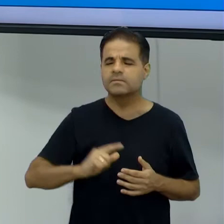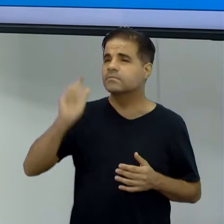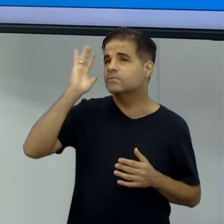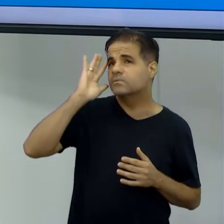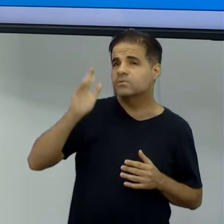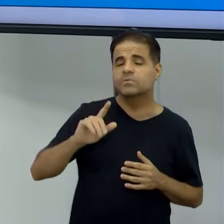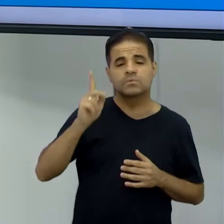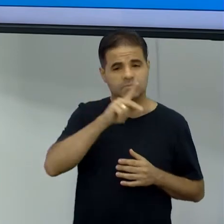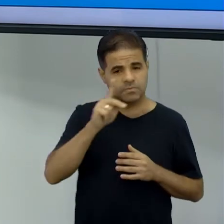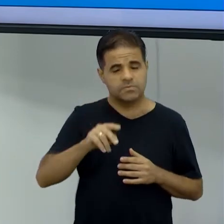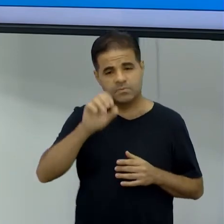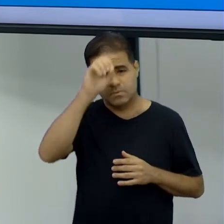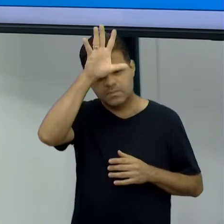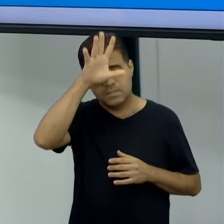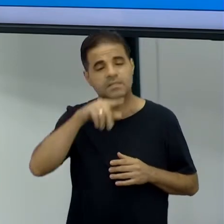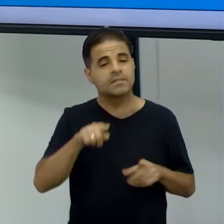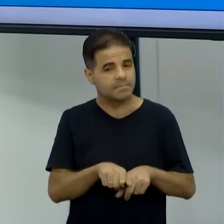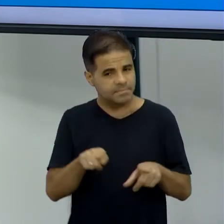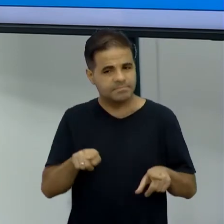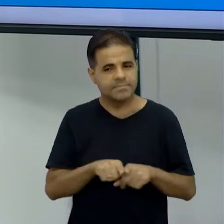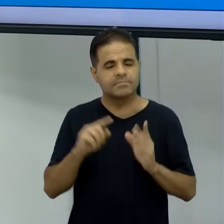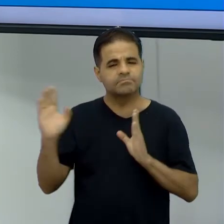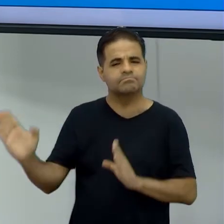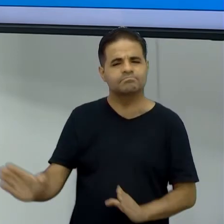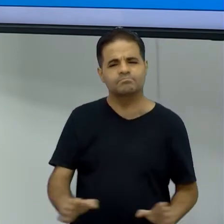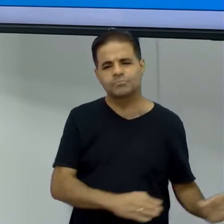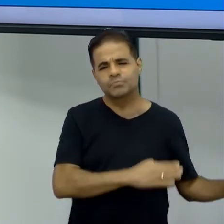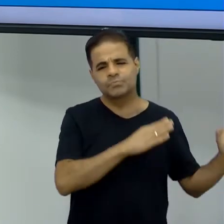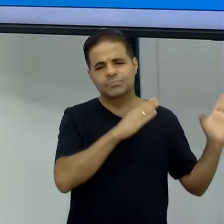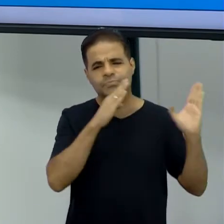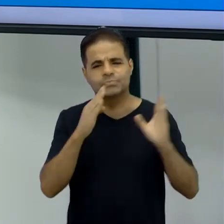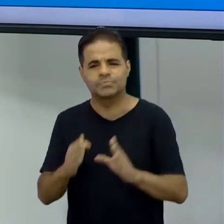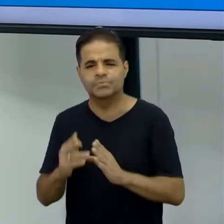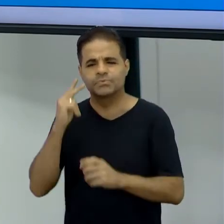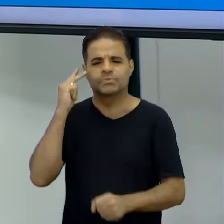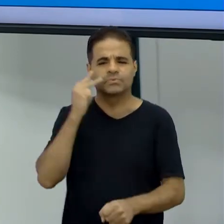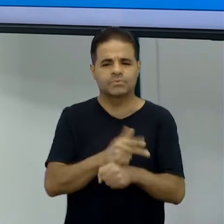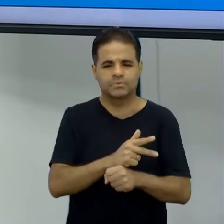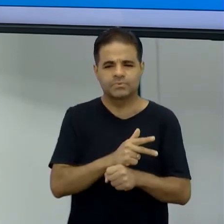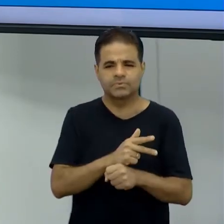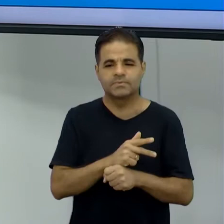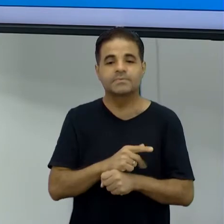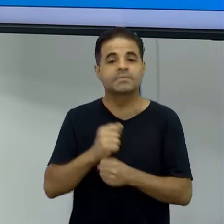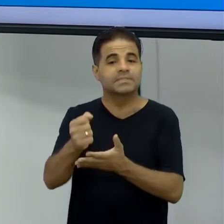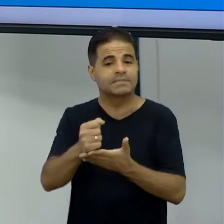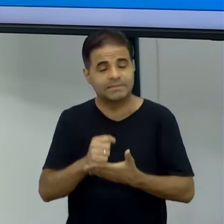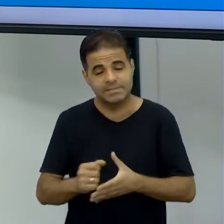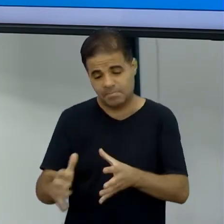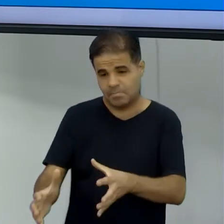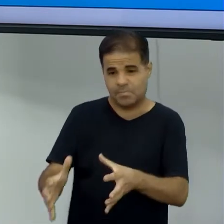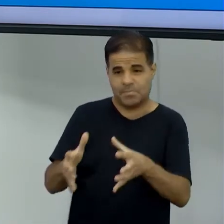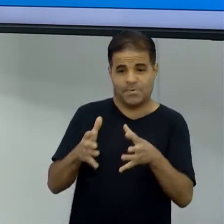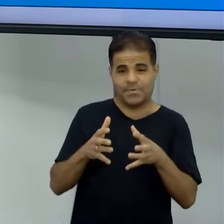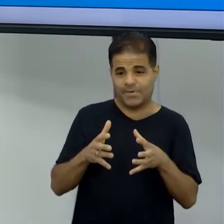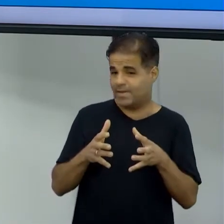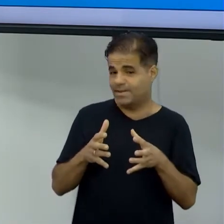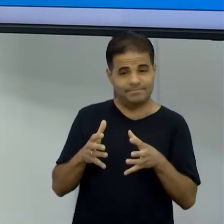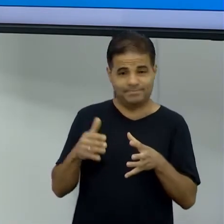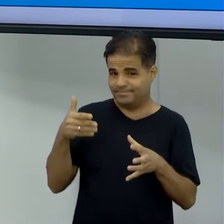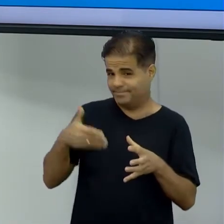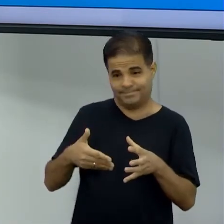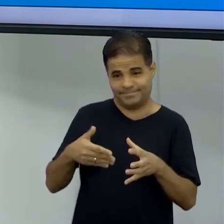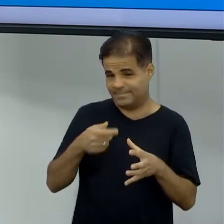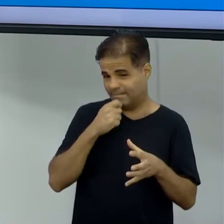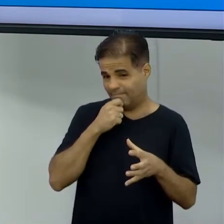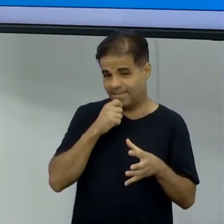do professor Osmar que durante o vídeo que ficou muito marcante... Ele atrás da bola, mas a bola nem estava